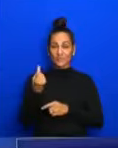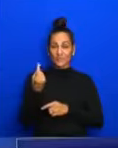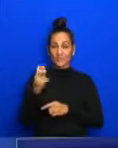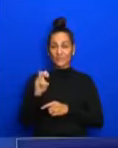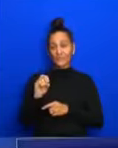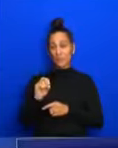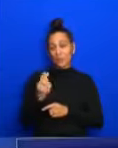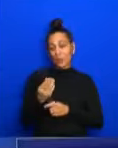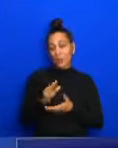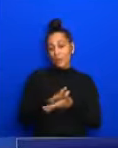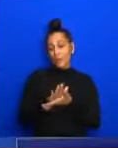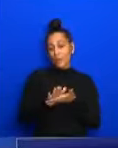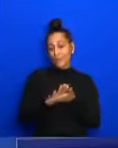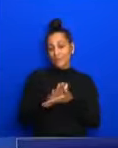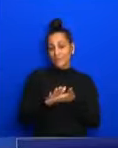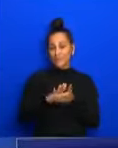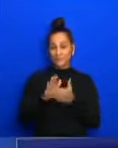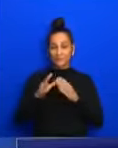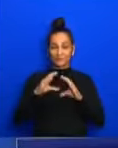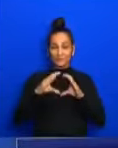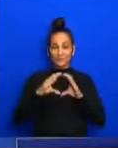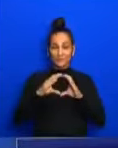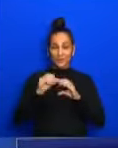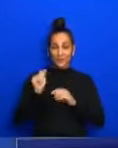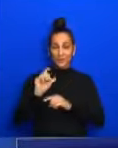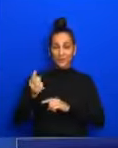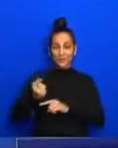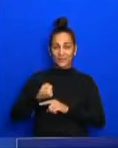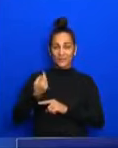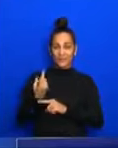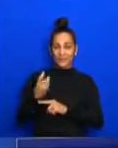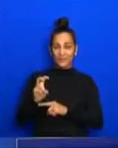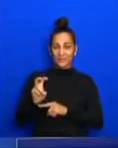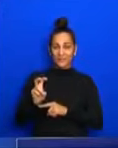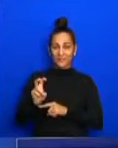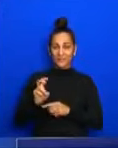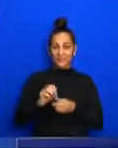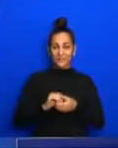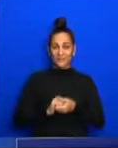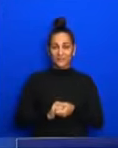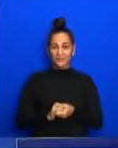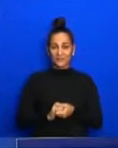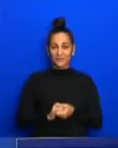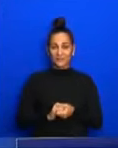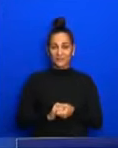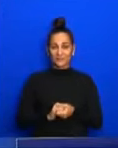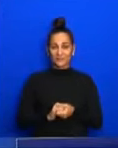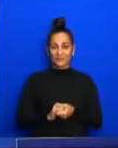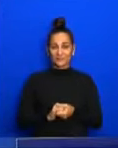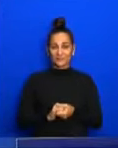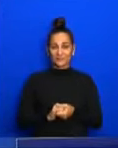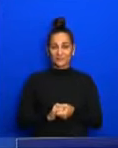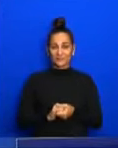16, 15 ou nenhum número. Bola azul, 15, azul número 15.